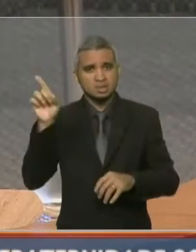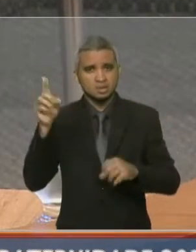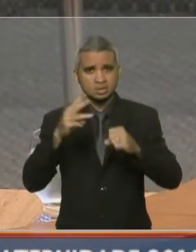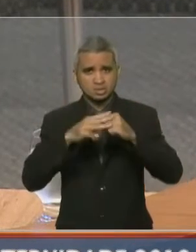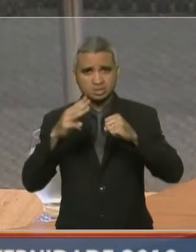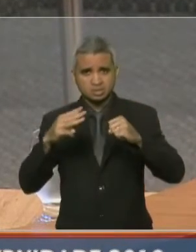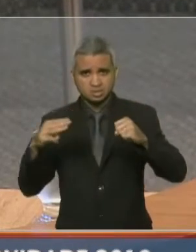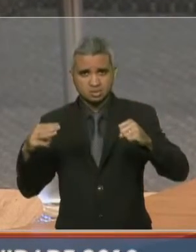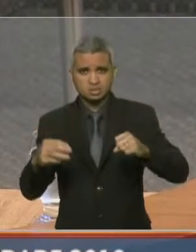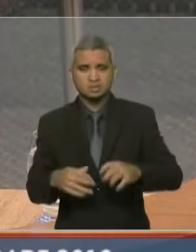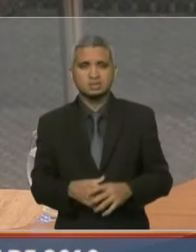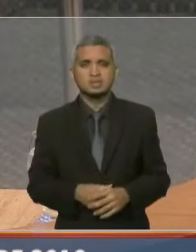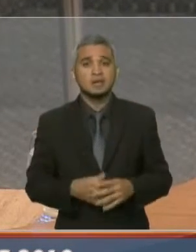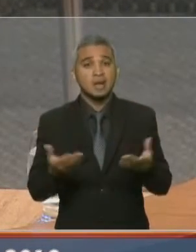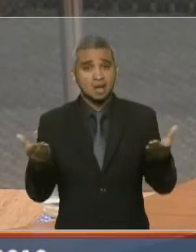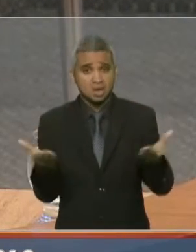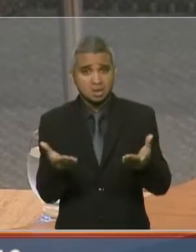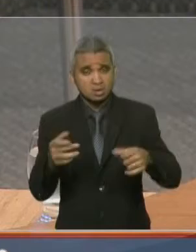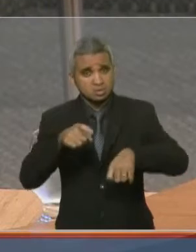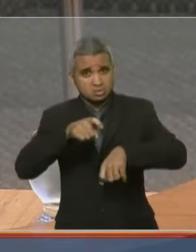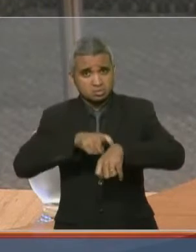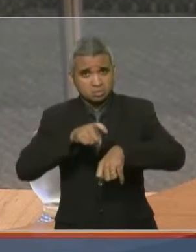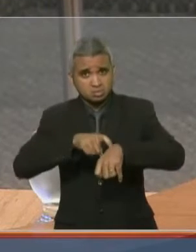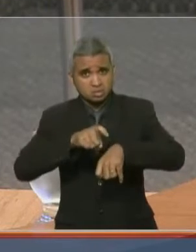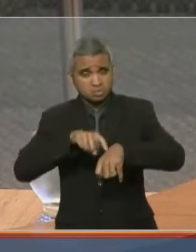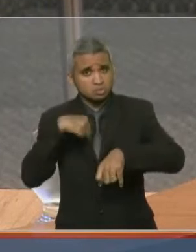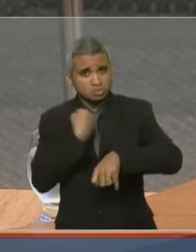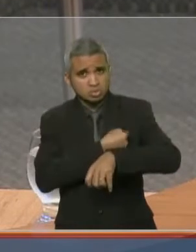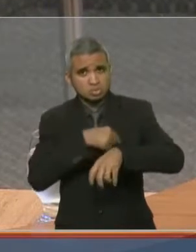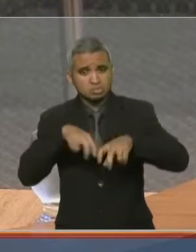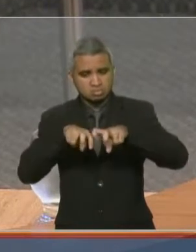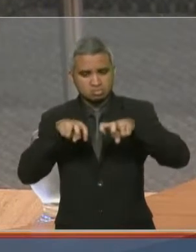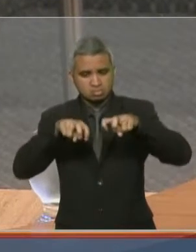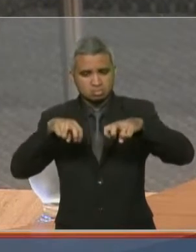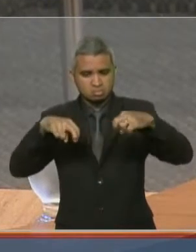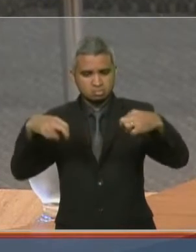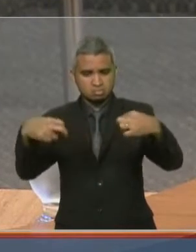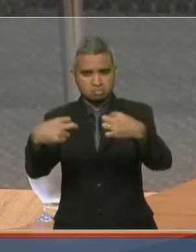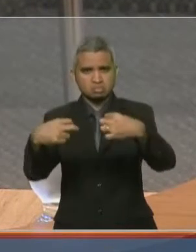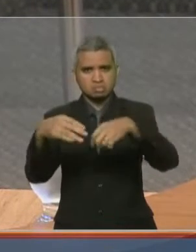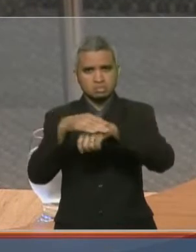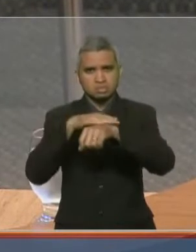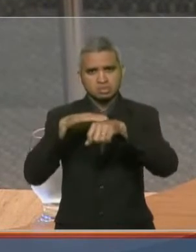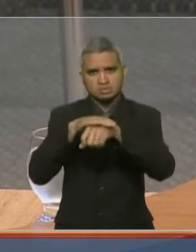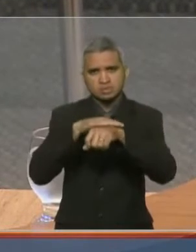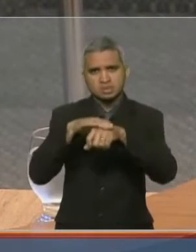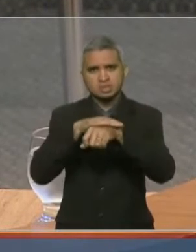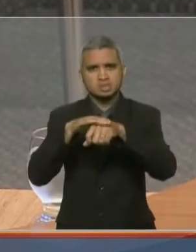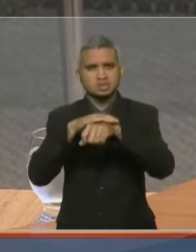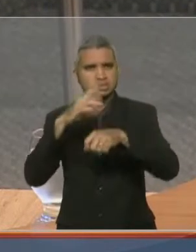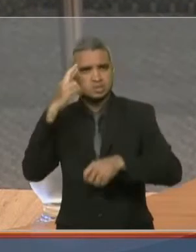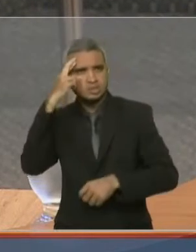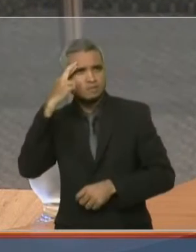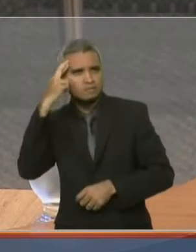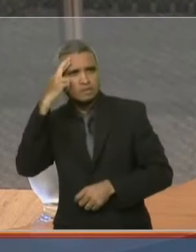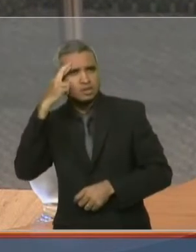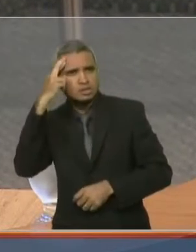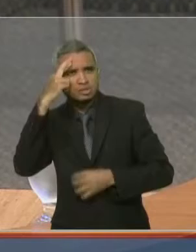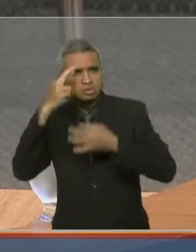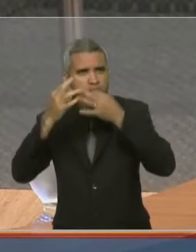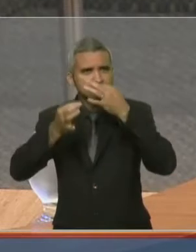Sebrae, agora é a hora da gente sentar, conversar, refletir e fazer as